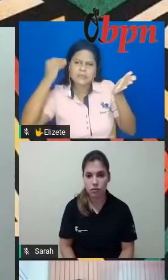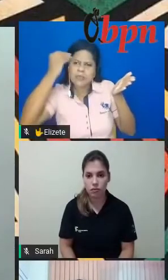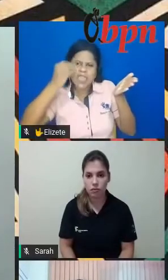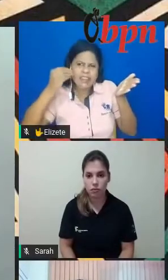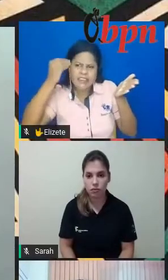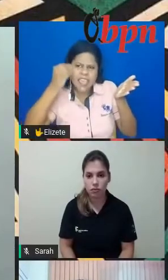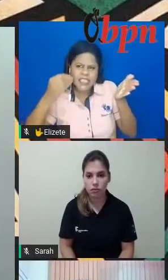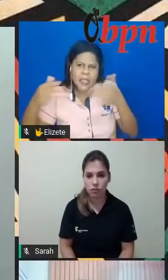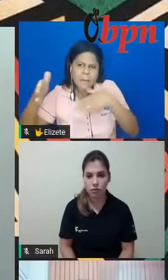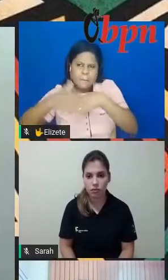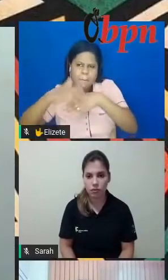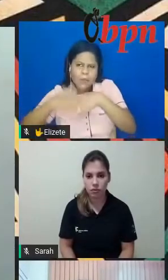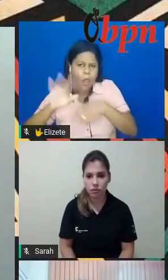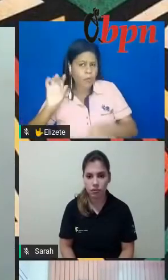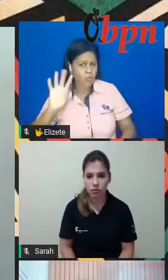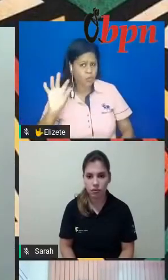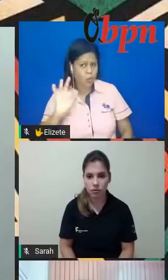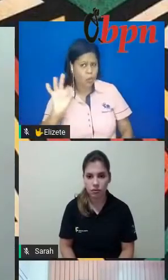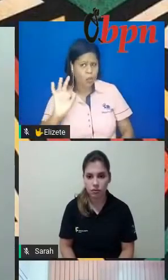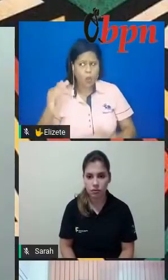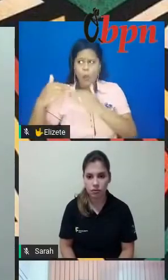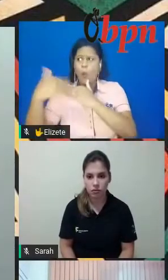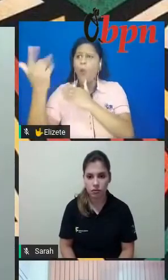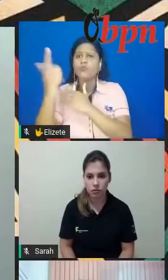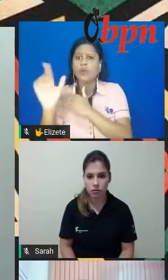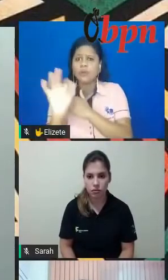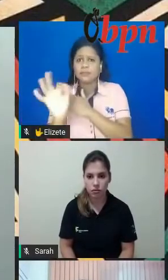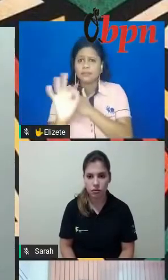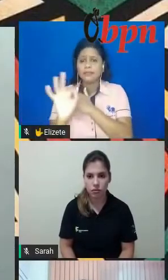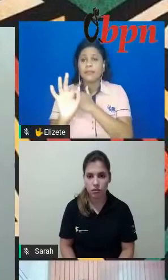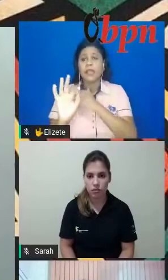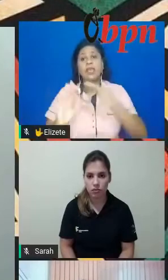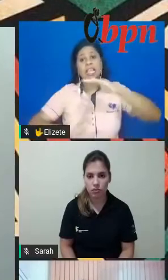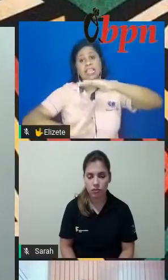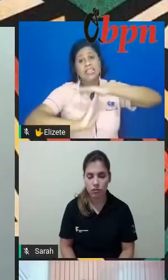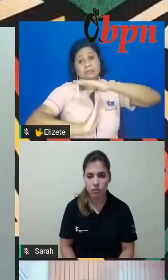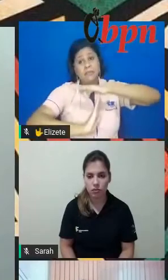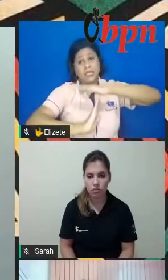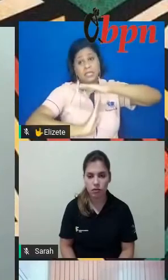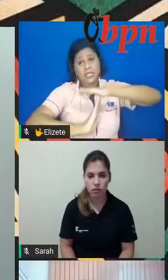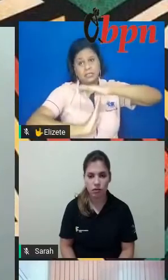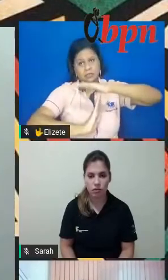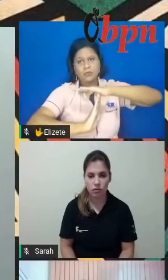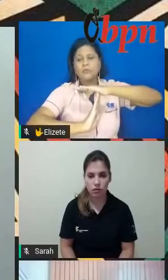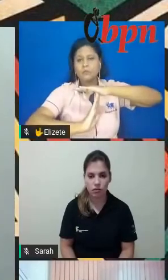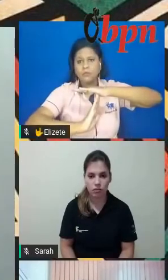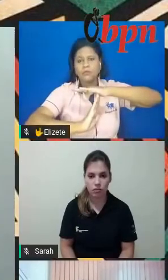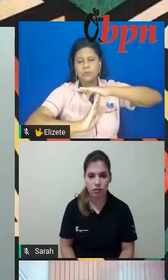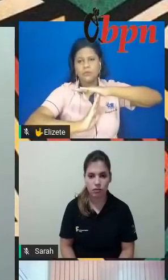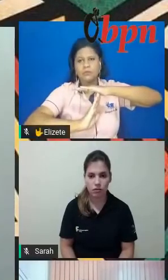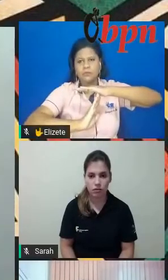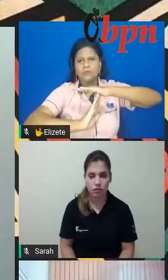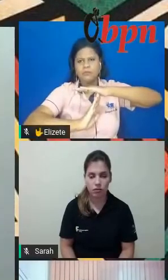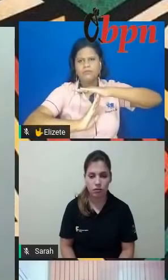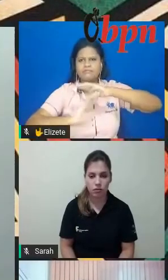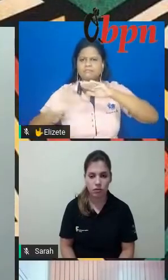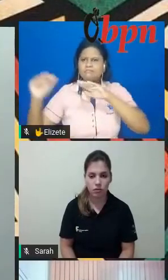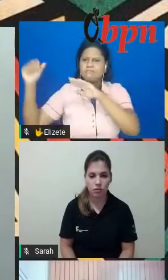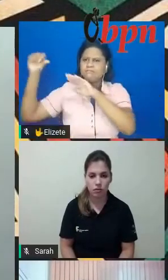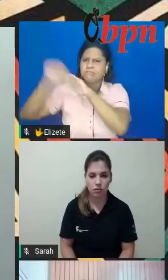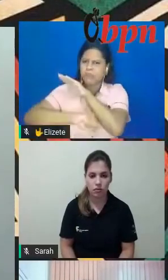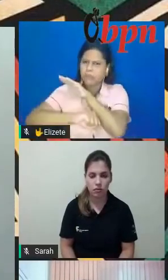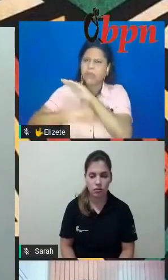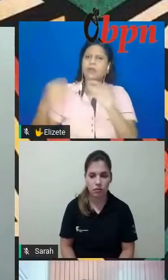pode escrever mais nada? Ora, eu acho que isso é uma limitação de análise muito grande, porque se eu